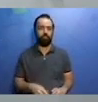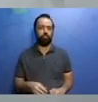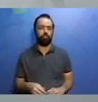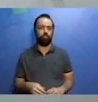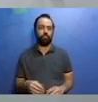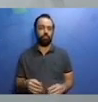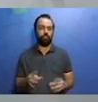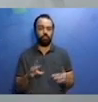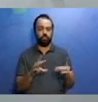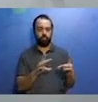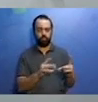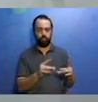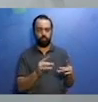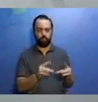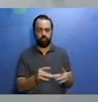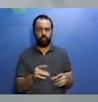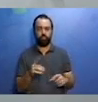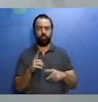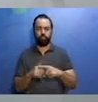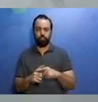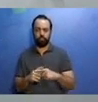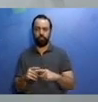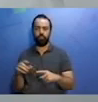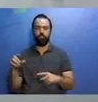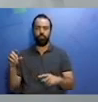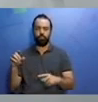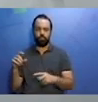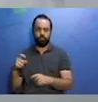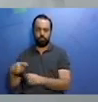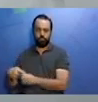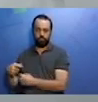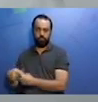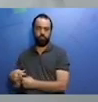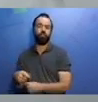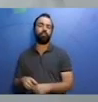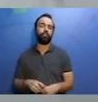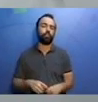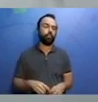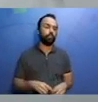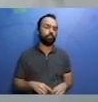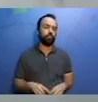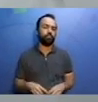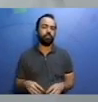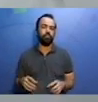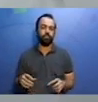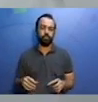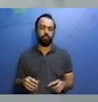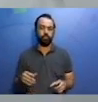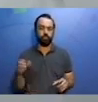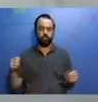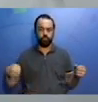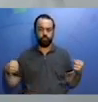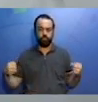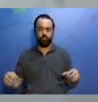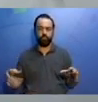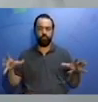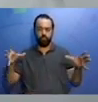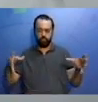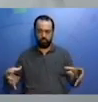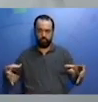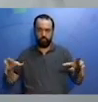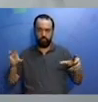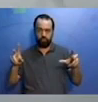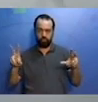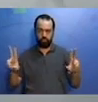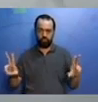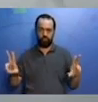o líquido e o sal, no caso o sólido da mistura. Então a gente quer obter os dois